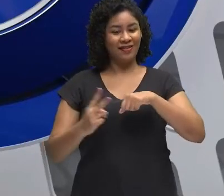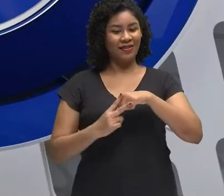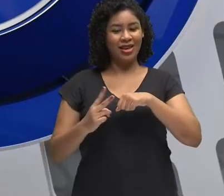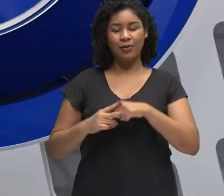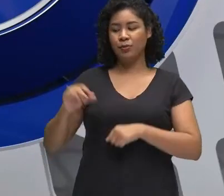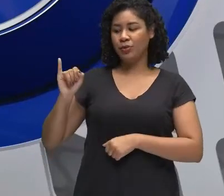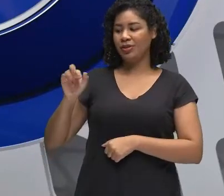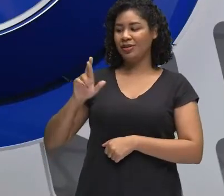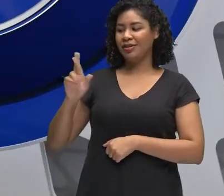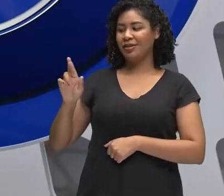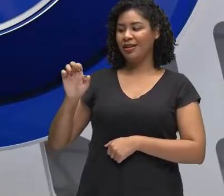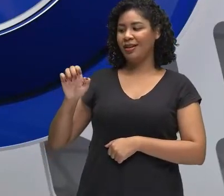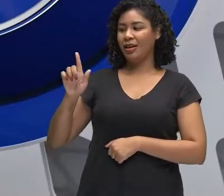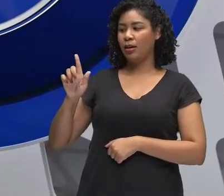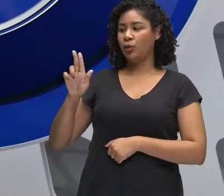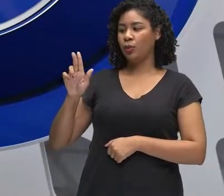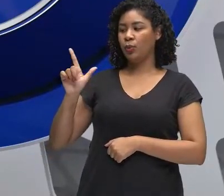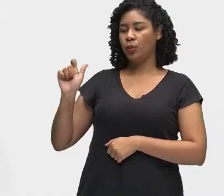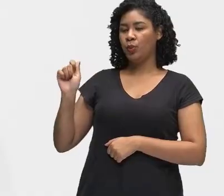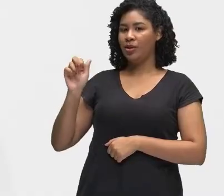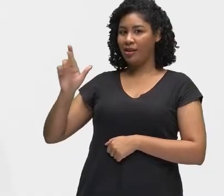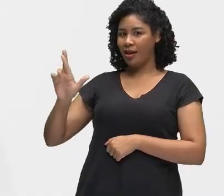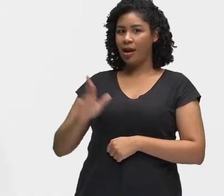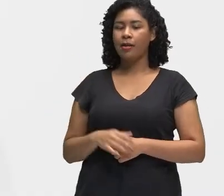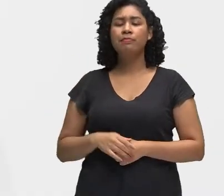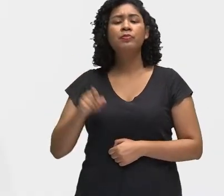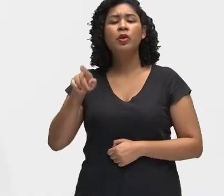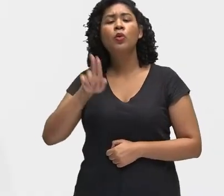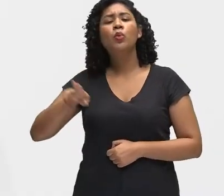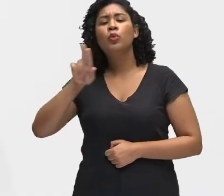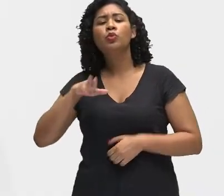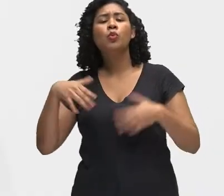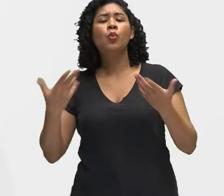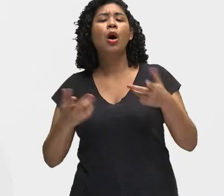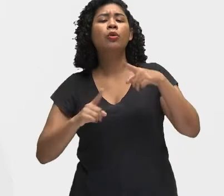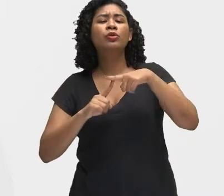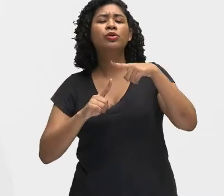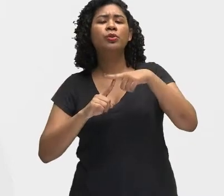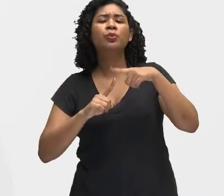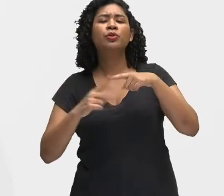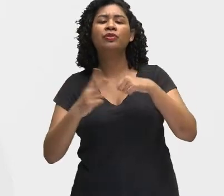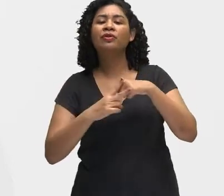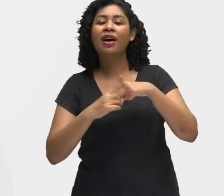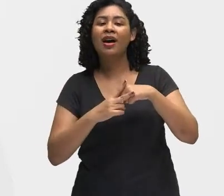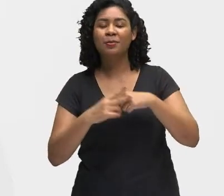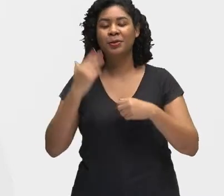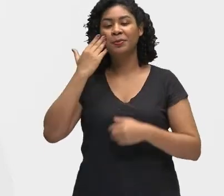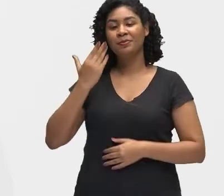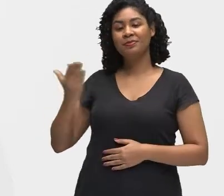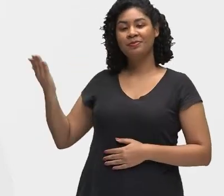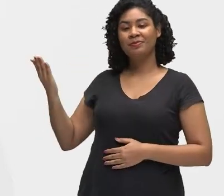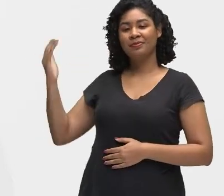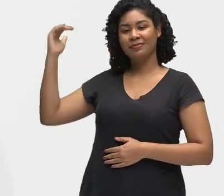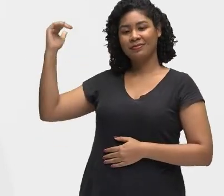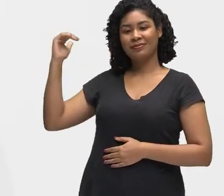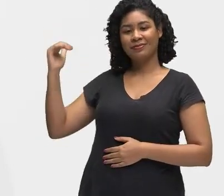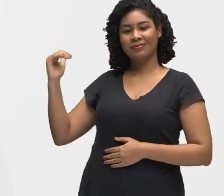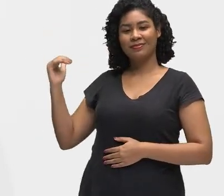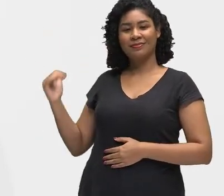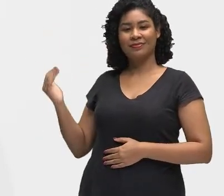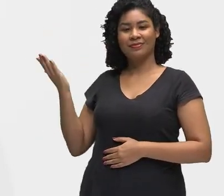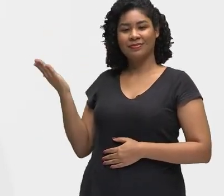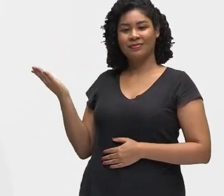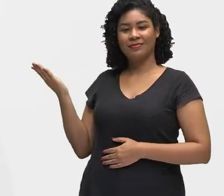Então, vamos só lembrar quais são os verbos que ele utilizou. Vamos aqui comigo. Então, olha só. People in Australia ran. People